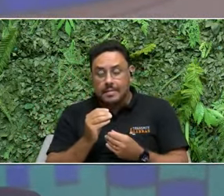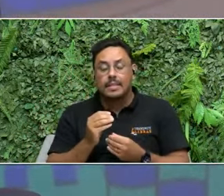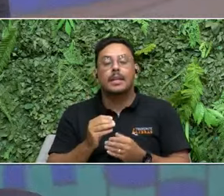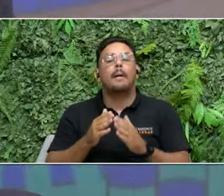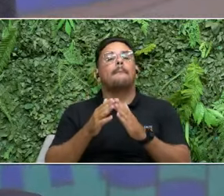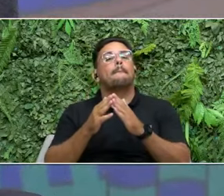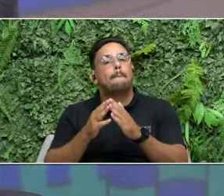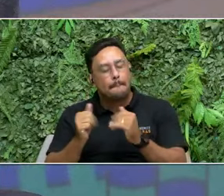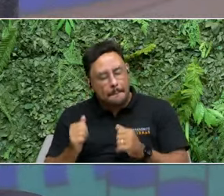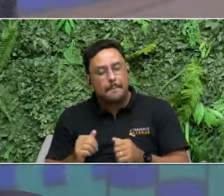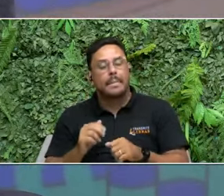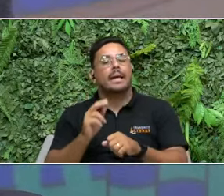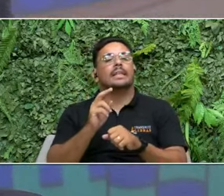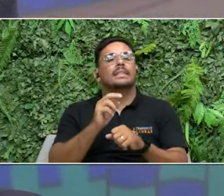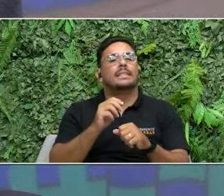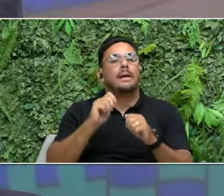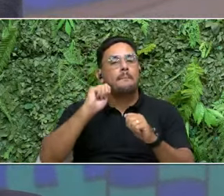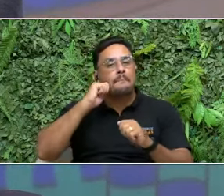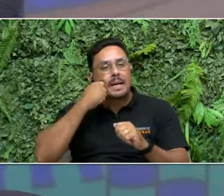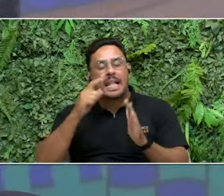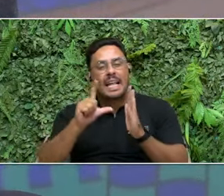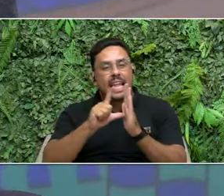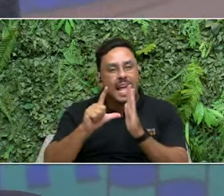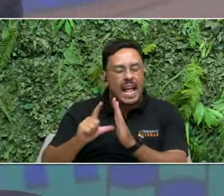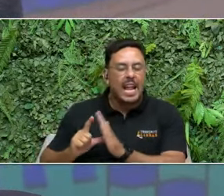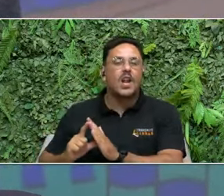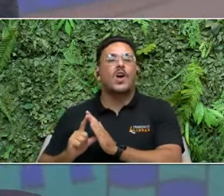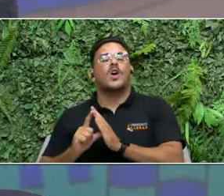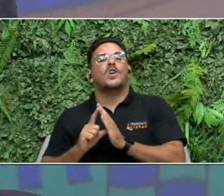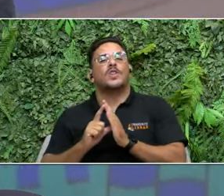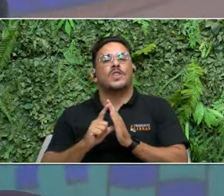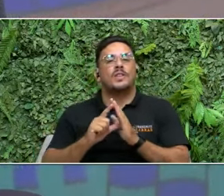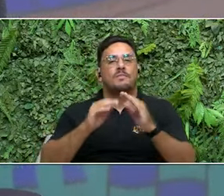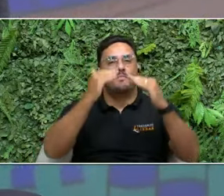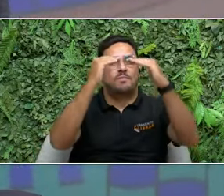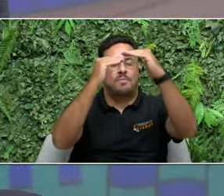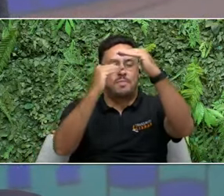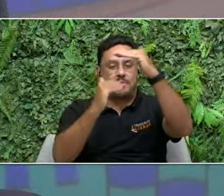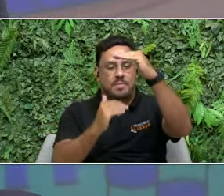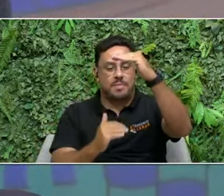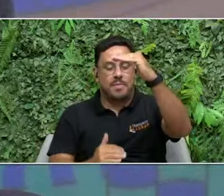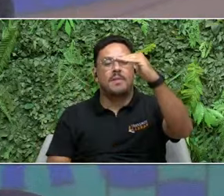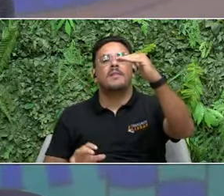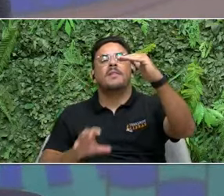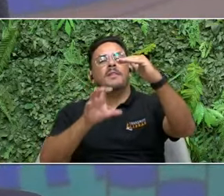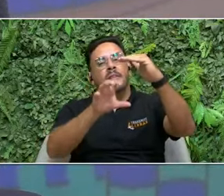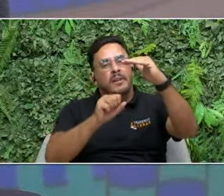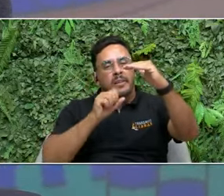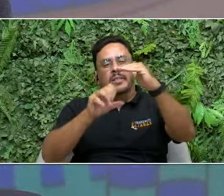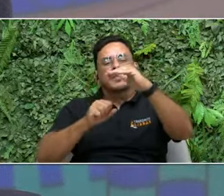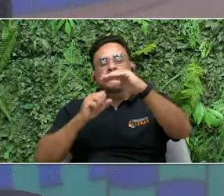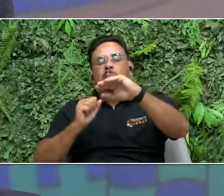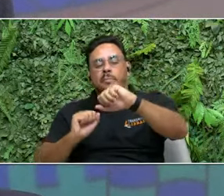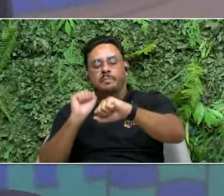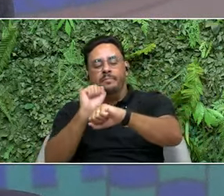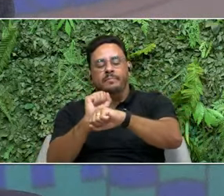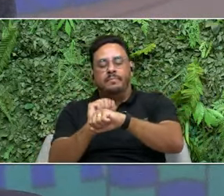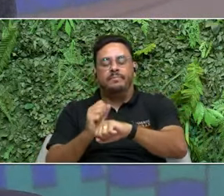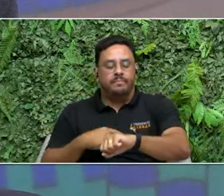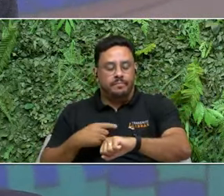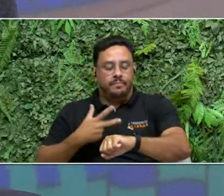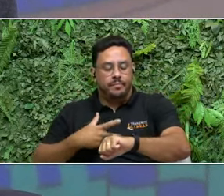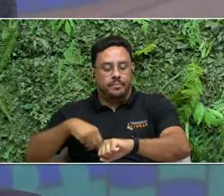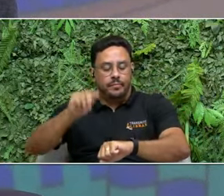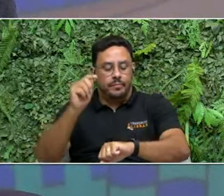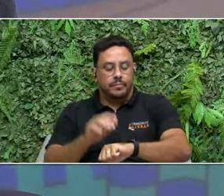dono da padaria do mercado aí perto da sua casa para encher a prateleira que vai esvaziar rapidinho né porque pessoal esento E vai levar